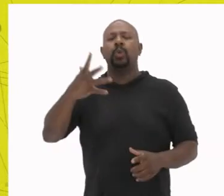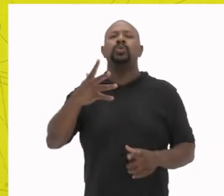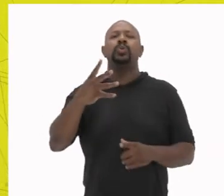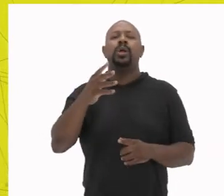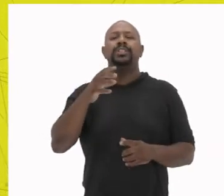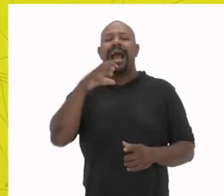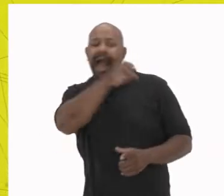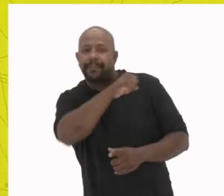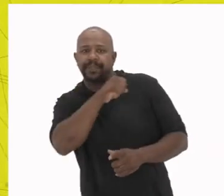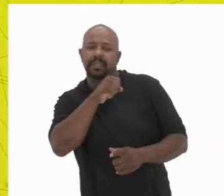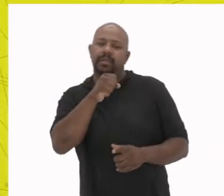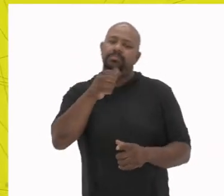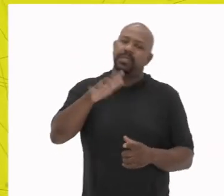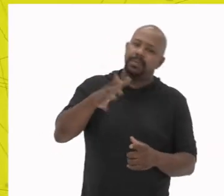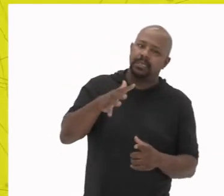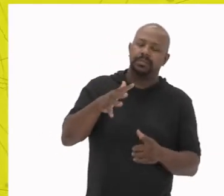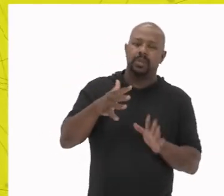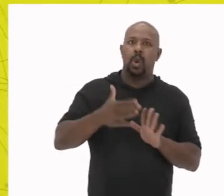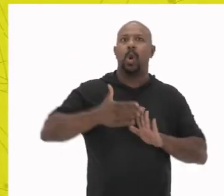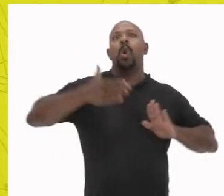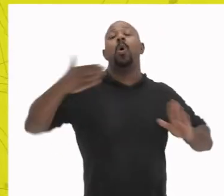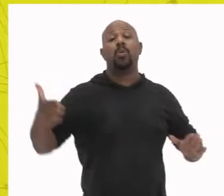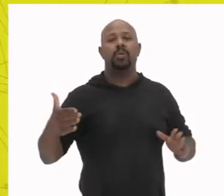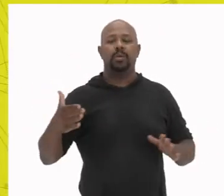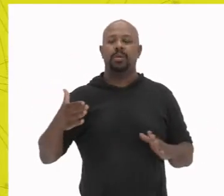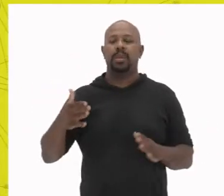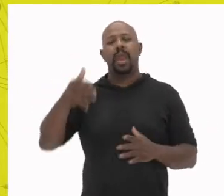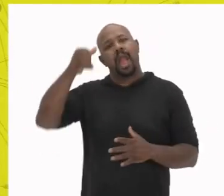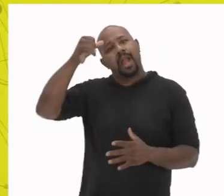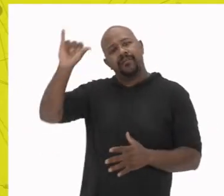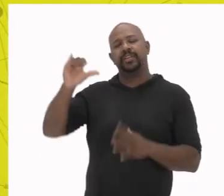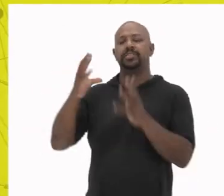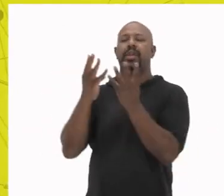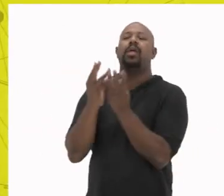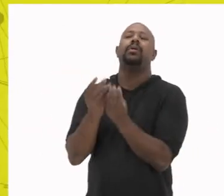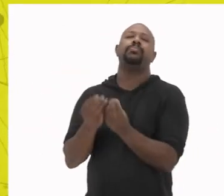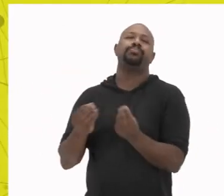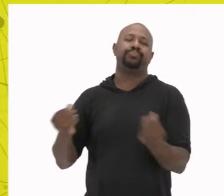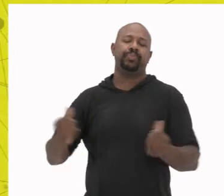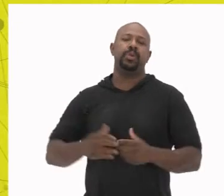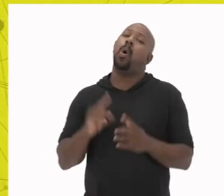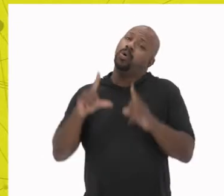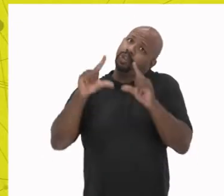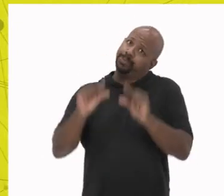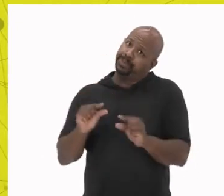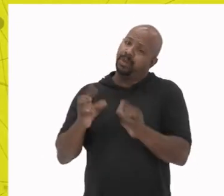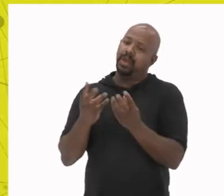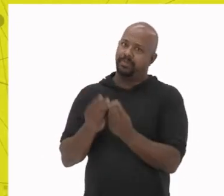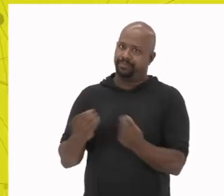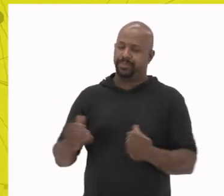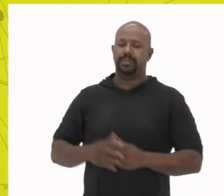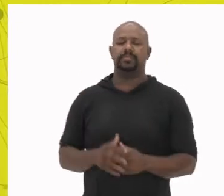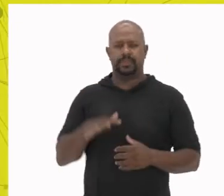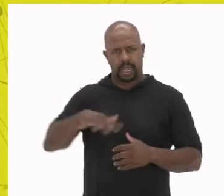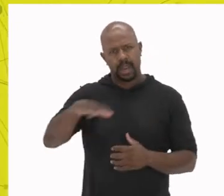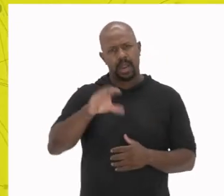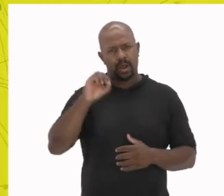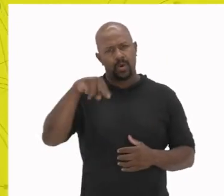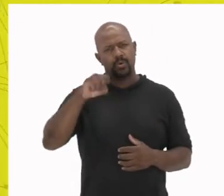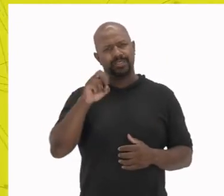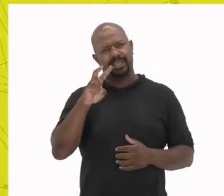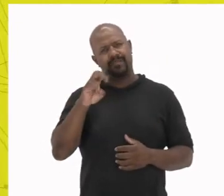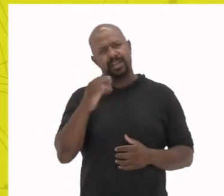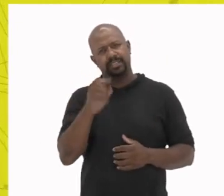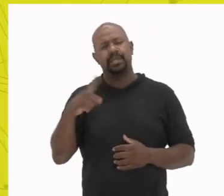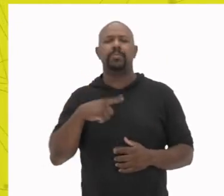curto, médio e longo prazo, que desacelere ou minimizem seus efeitos. Dentro da área de